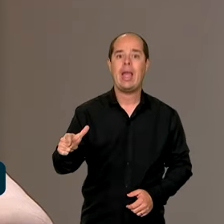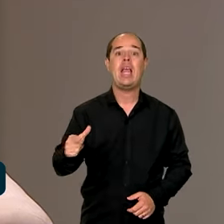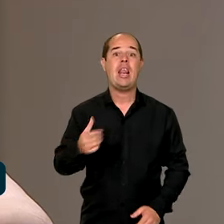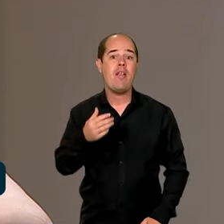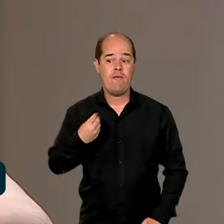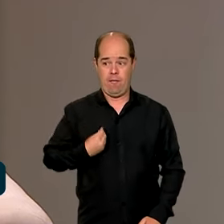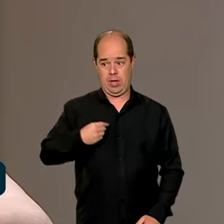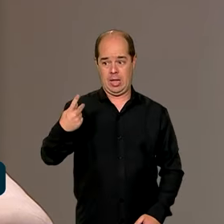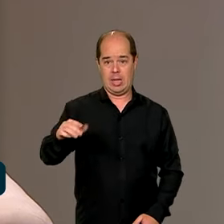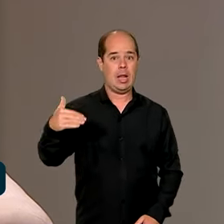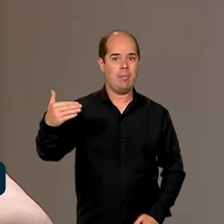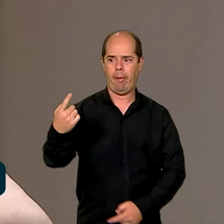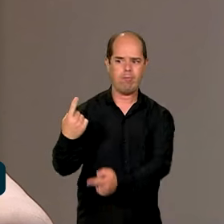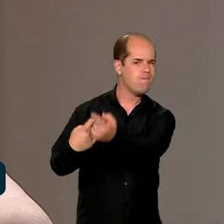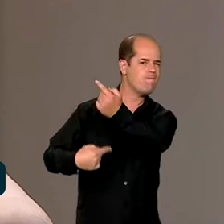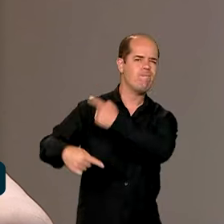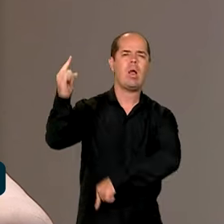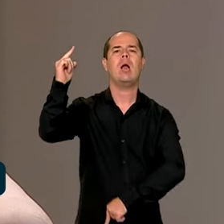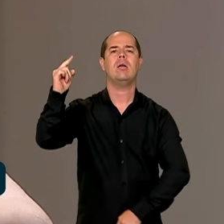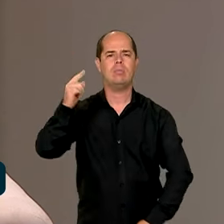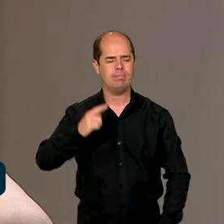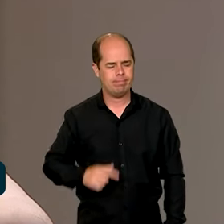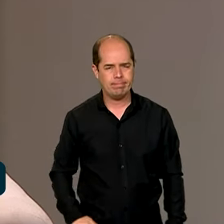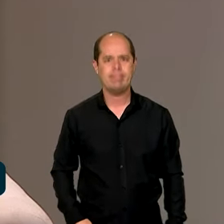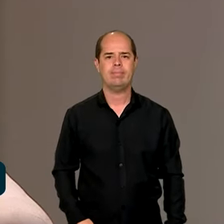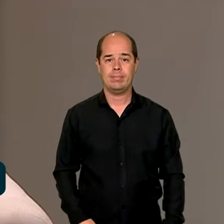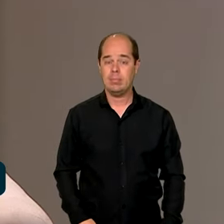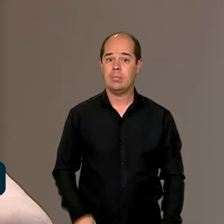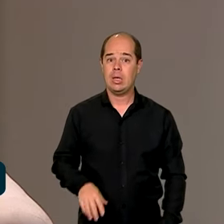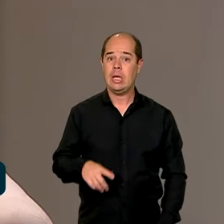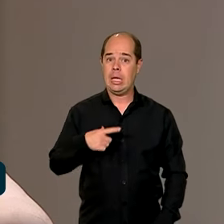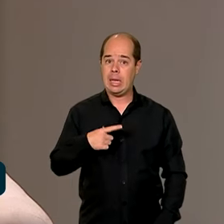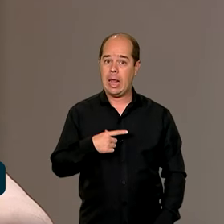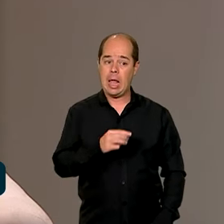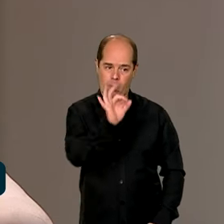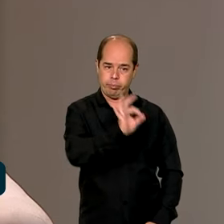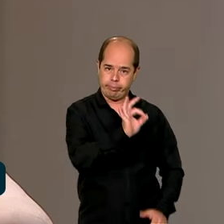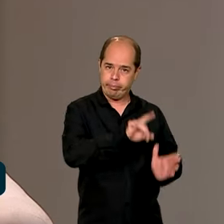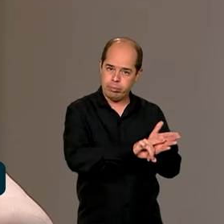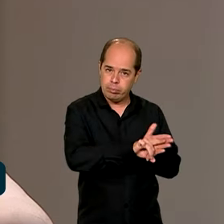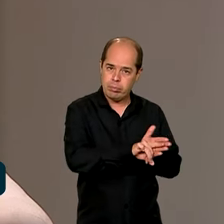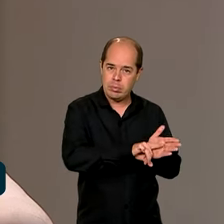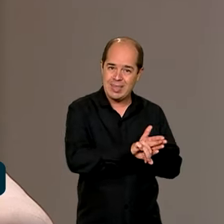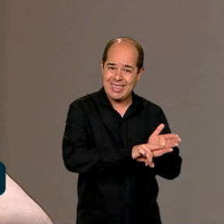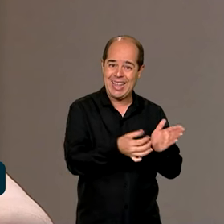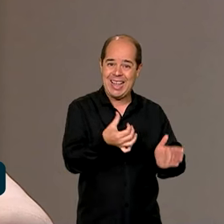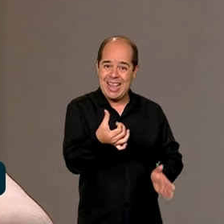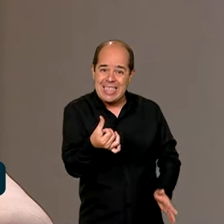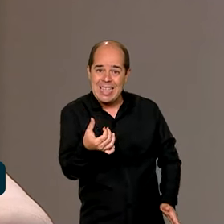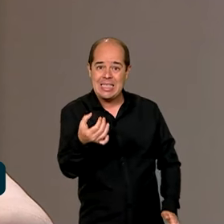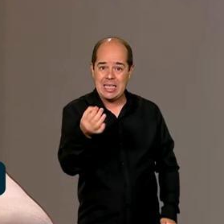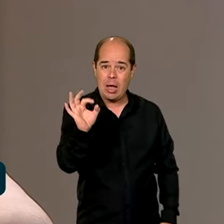temos uma estatística. Todos os alunos que fazem iniciação científica chegam a ter da ordem de 60% mais